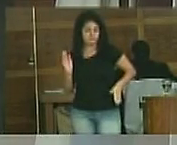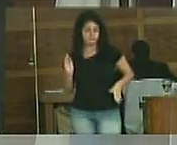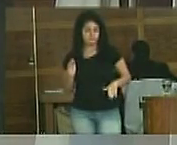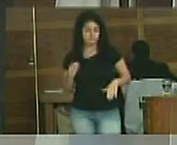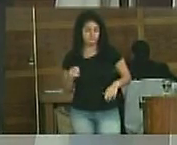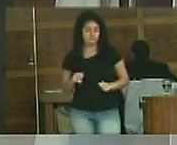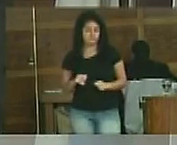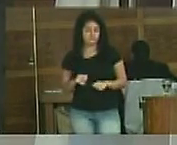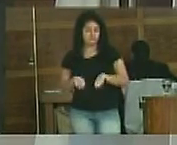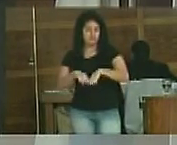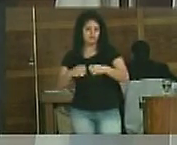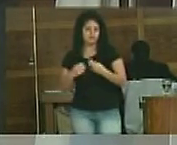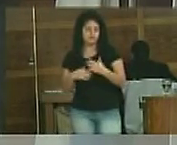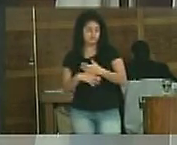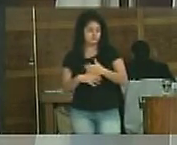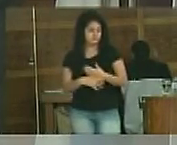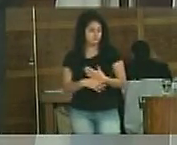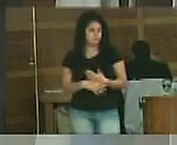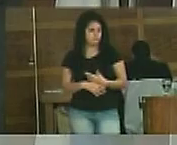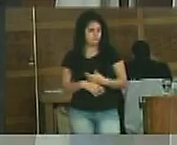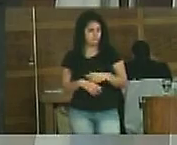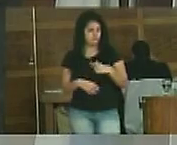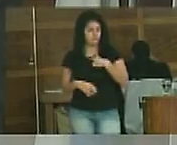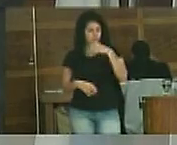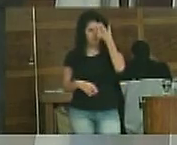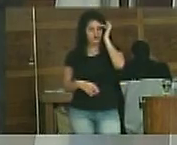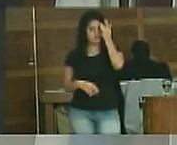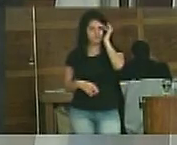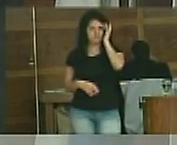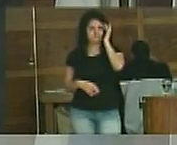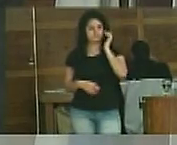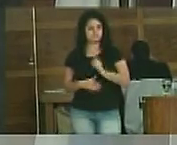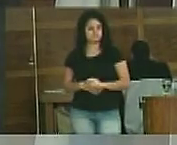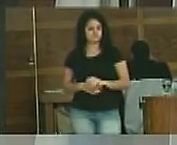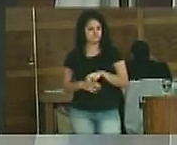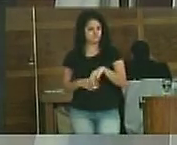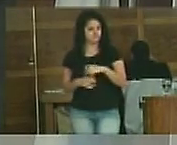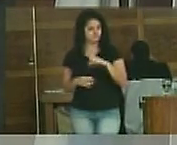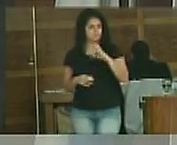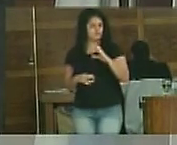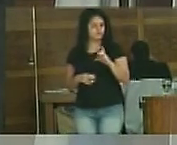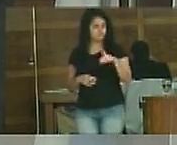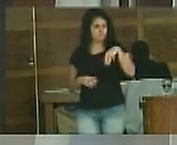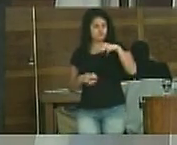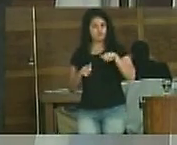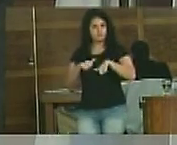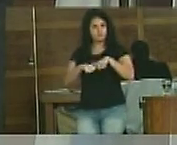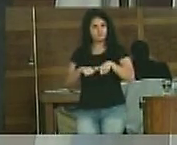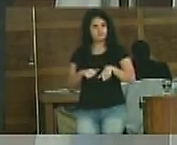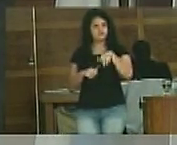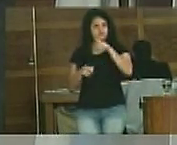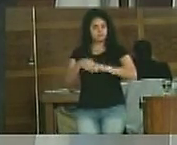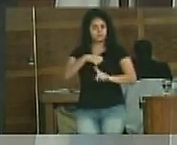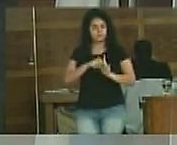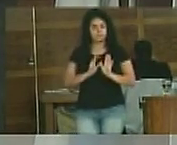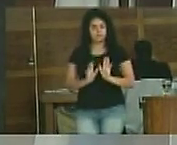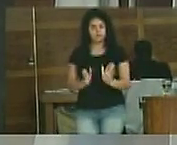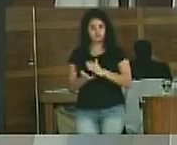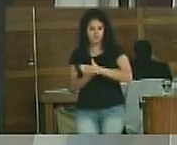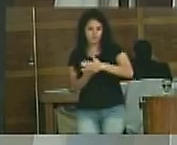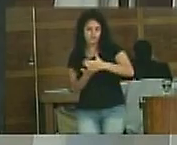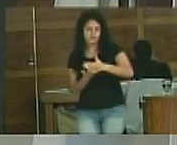destruindo nossa cidade. Entendeu? Então, acho sim que há com outros modos também que vão mudar a população, mas a